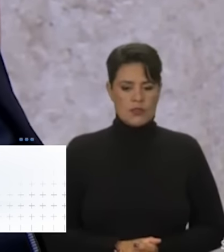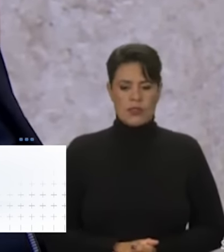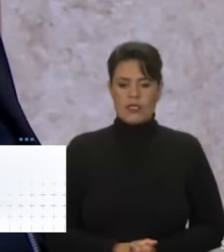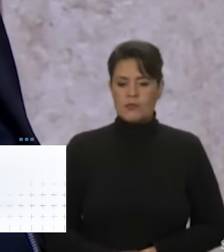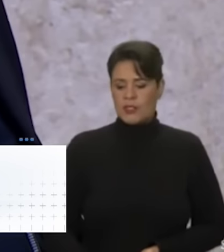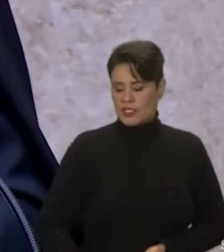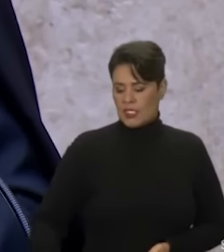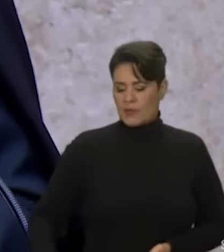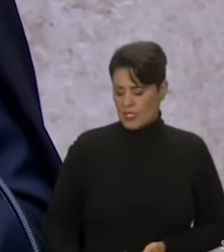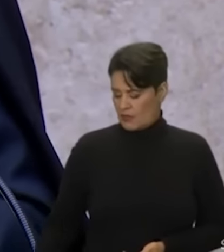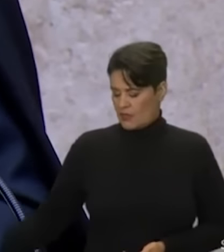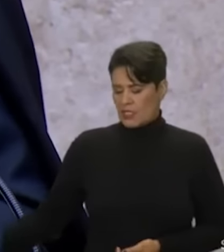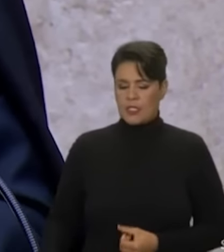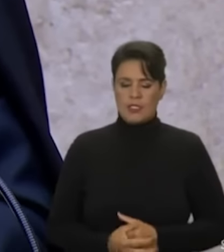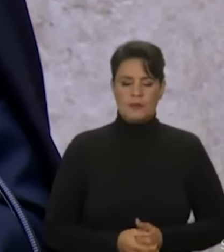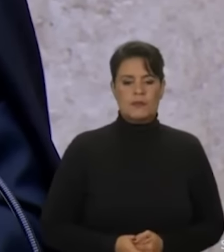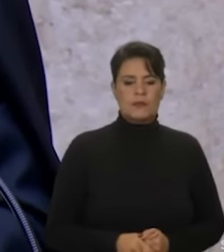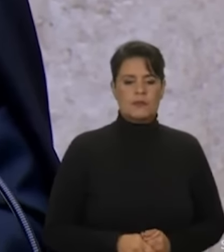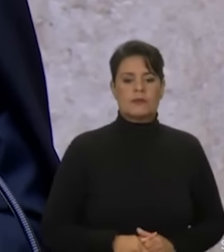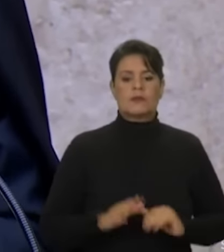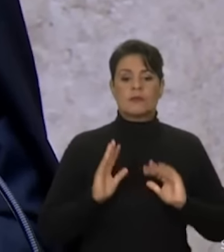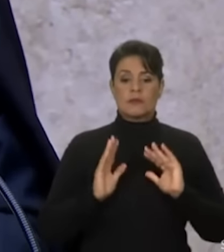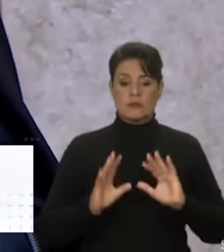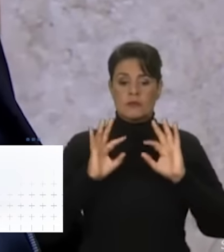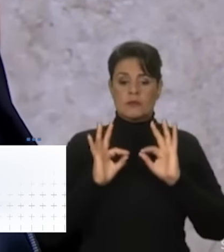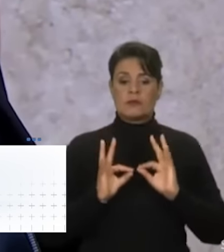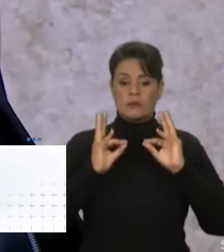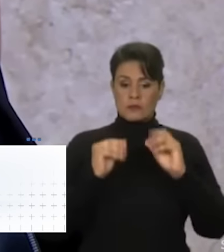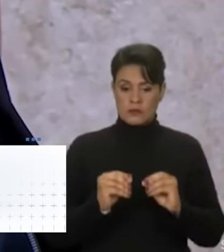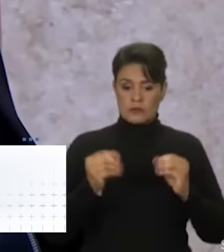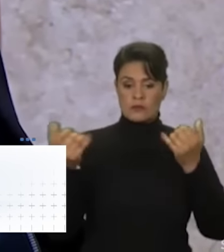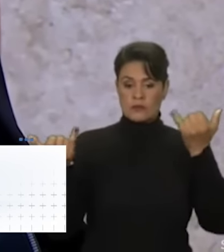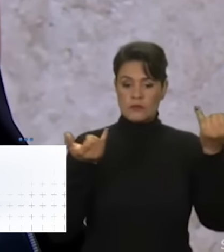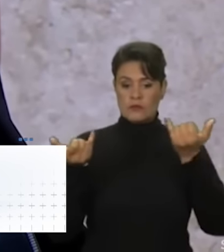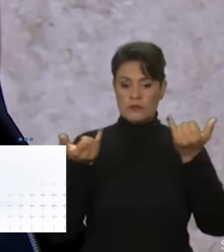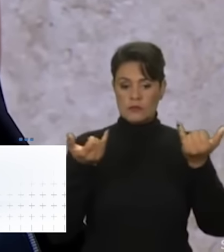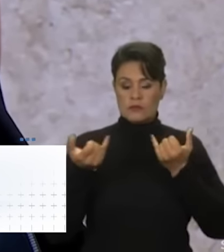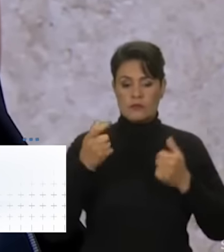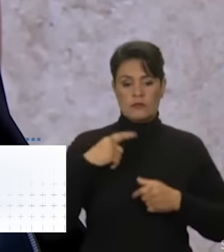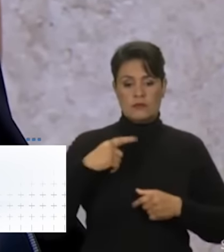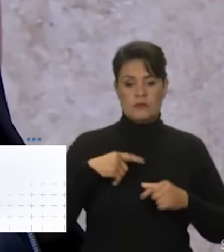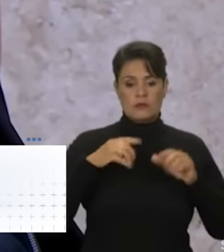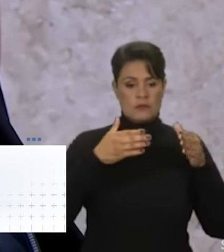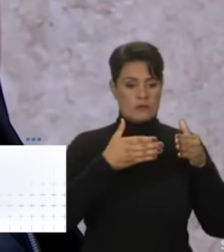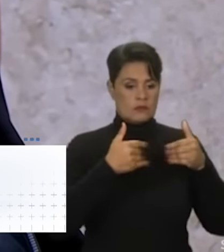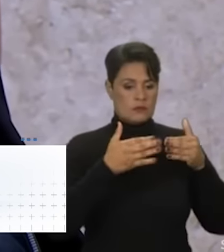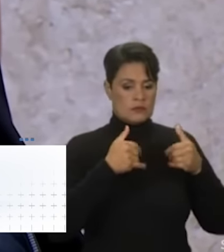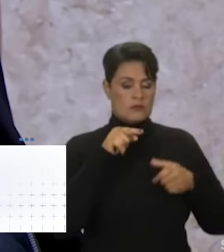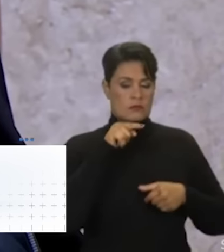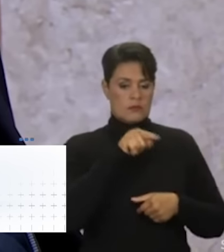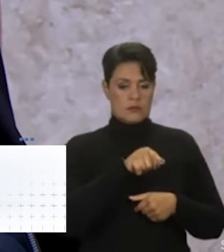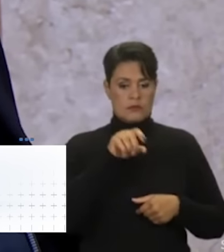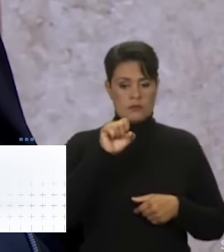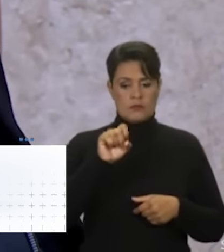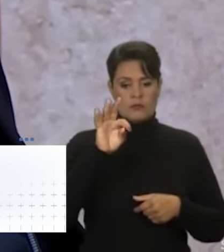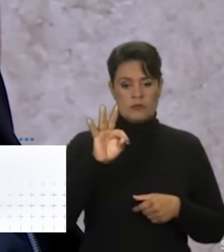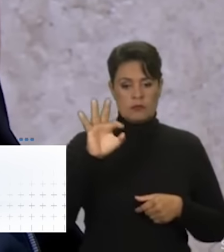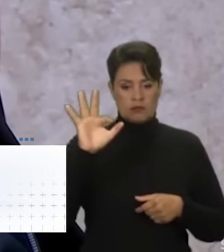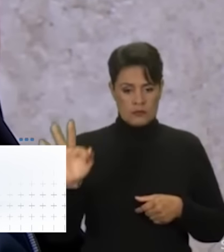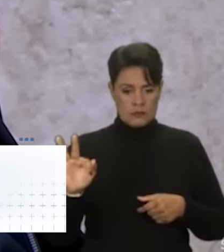todas as informações que foram solicitadas pelo Supremo Tribunal Federal e pelo relator